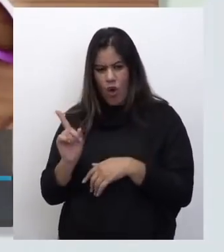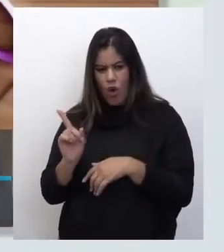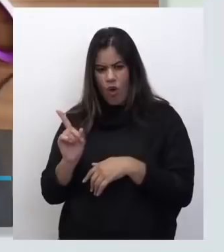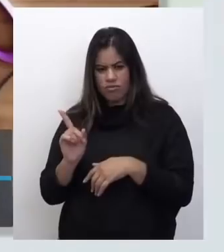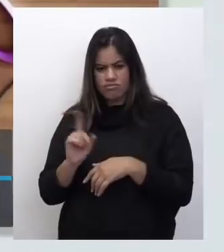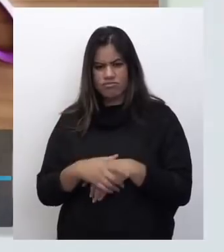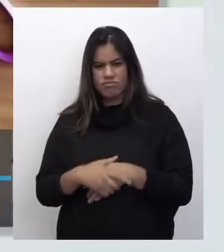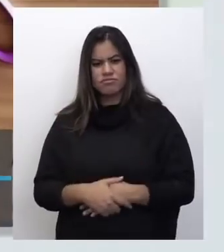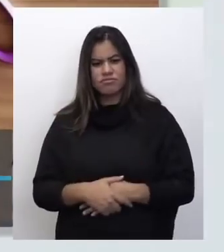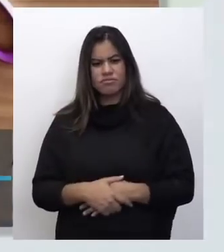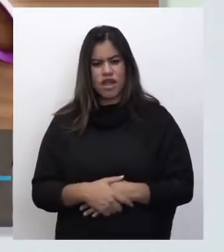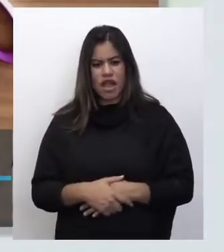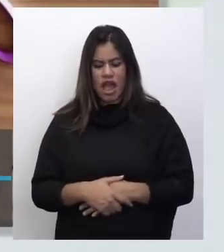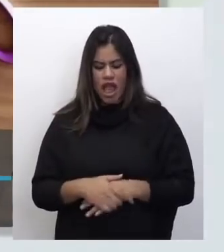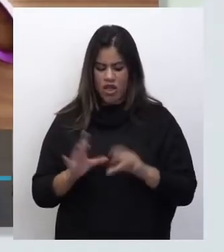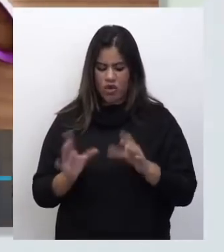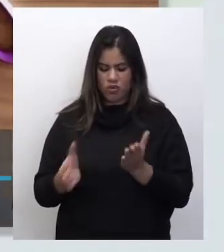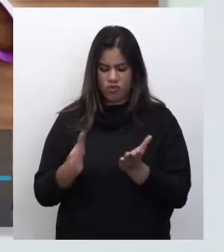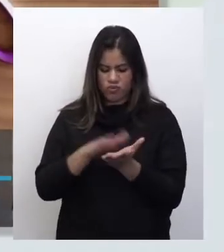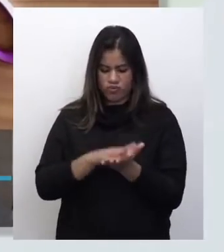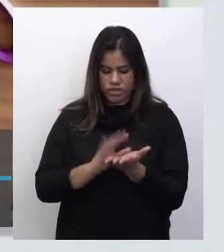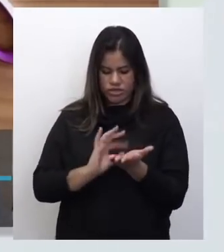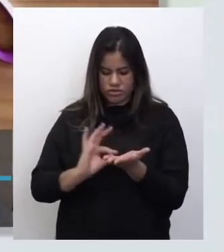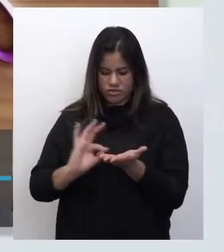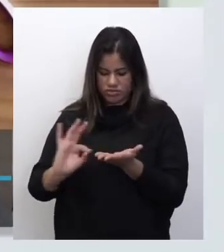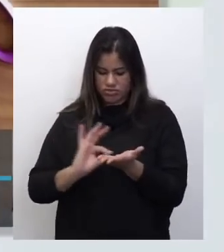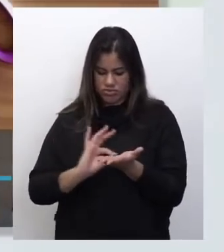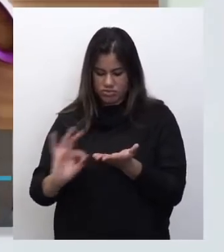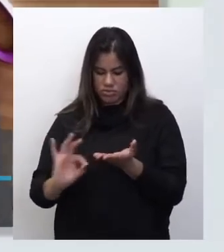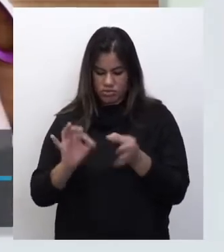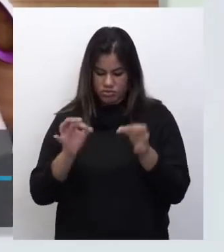dobro, porque daí já tem a medida do outro lado da persiana também.